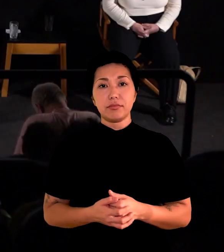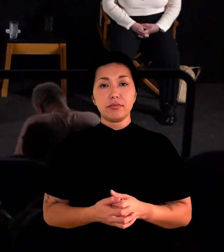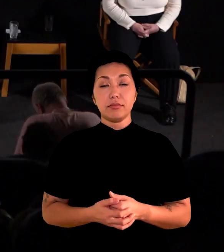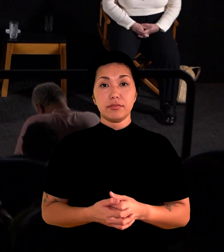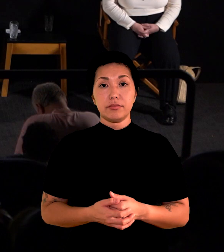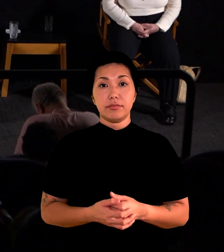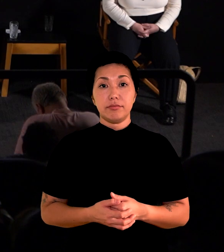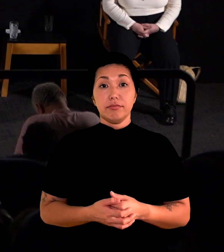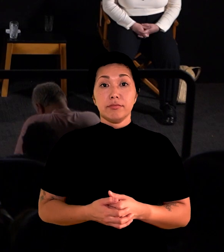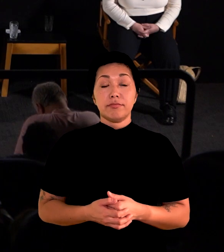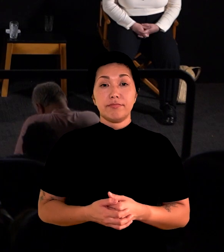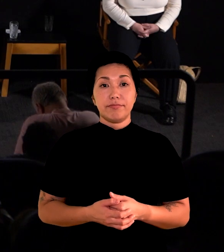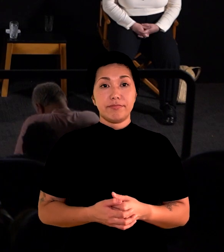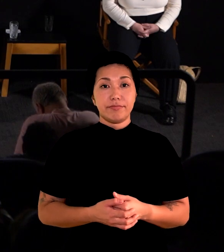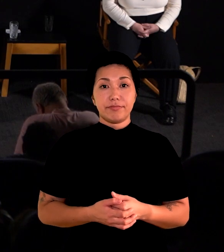mobilidade.